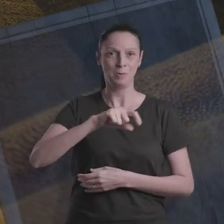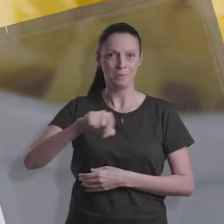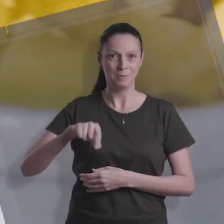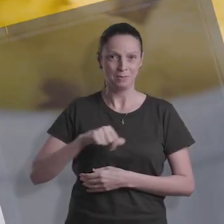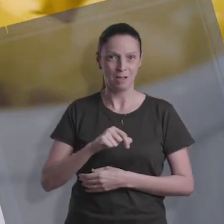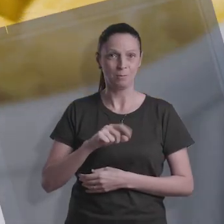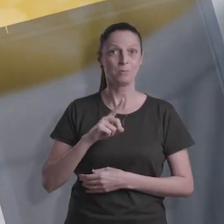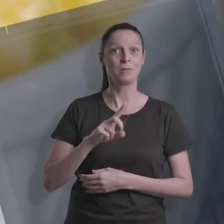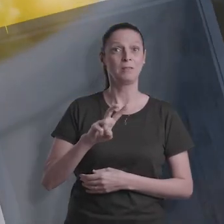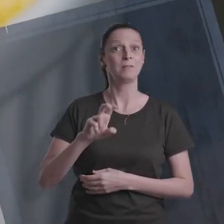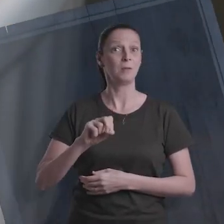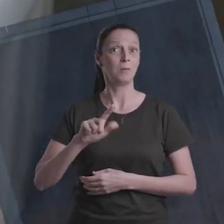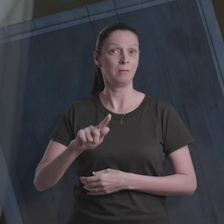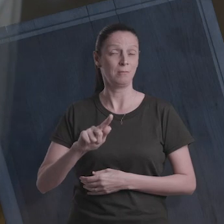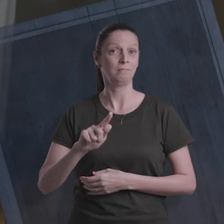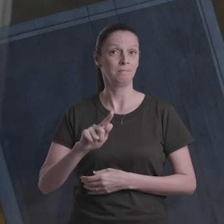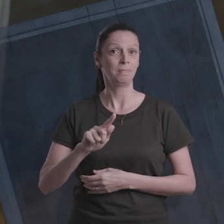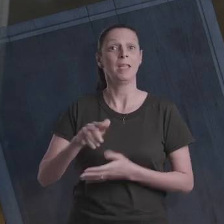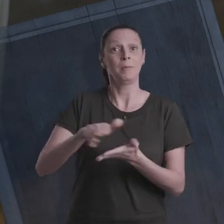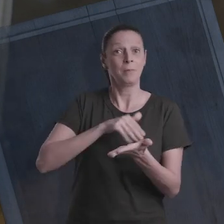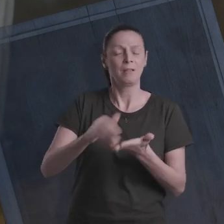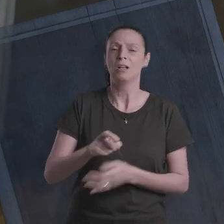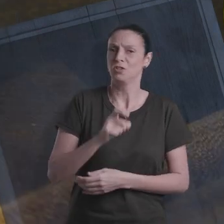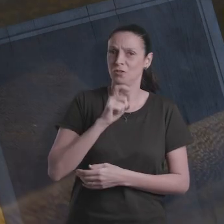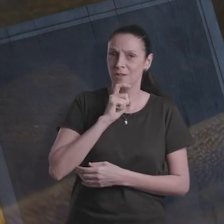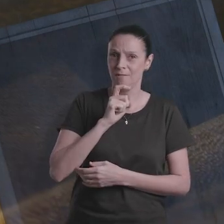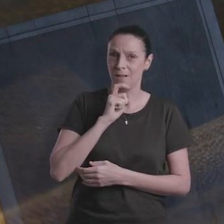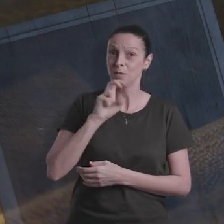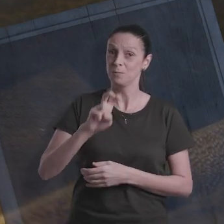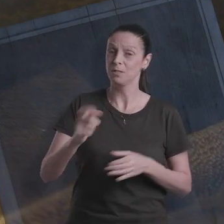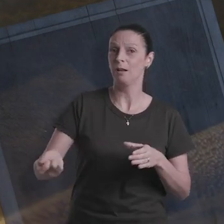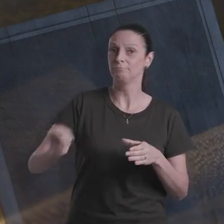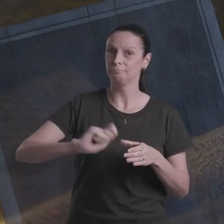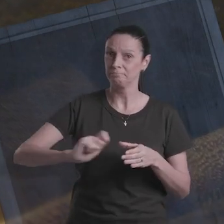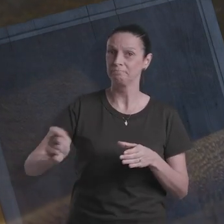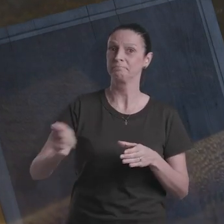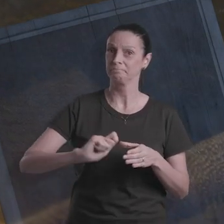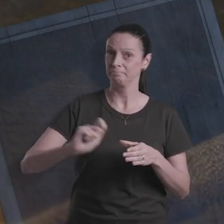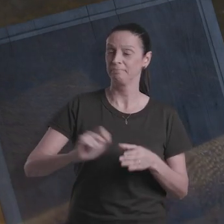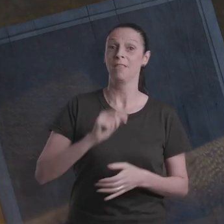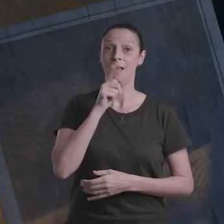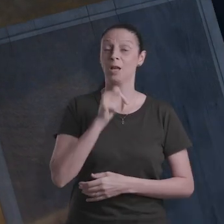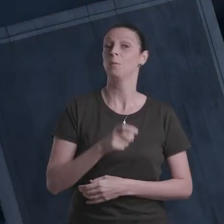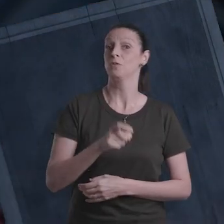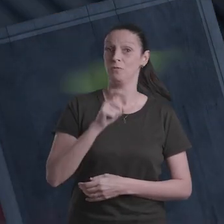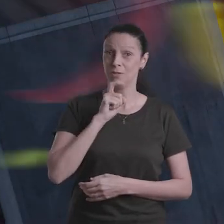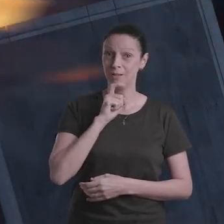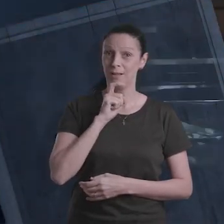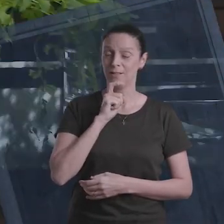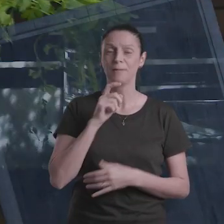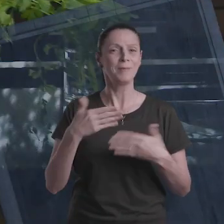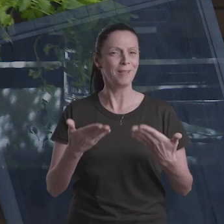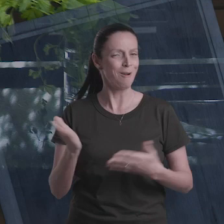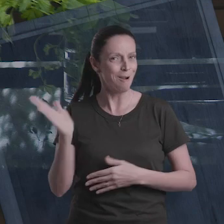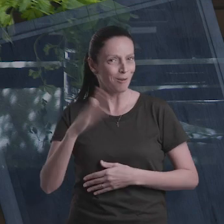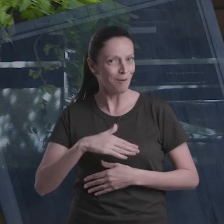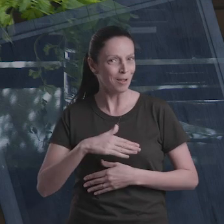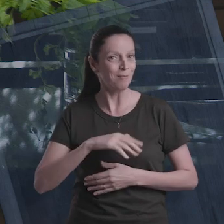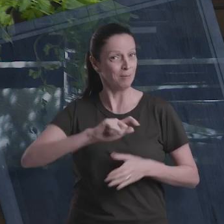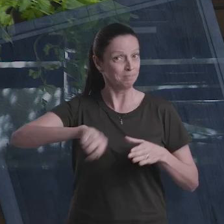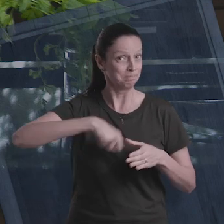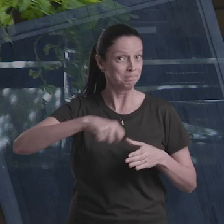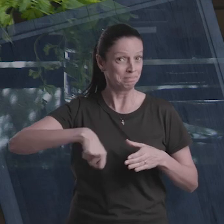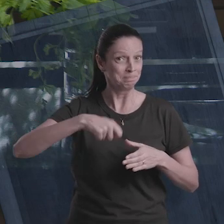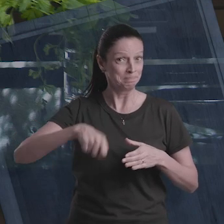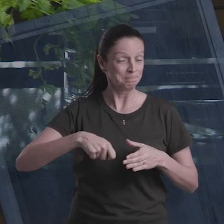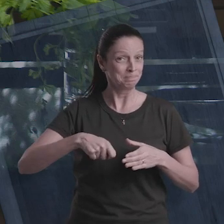sal, 150 gramas de manteiga gelada, 5 colheres de sopa de água gelada. Então, vamos para o